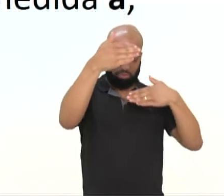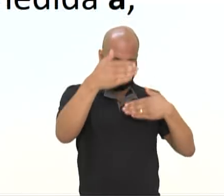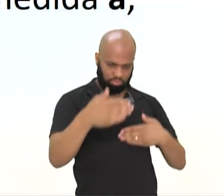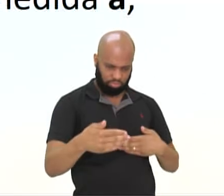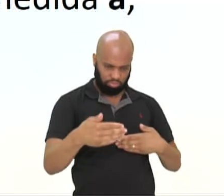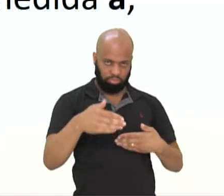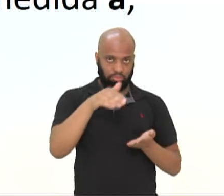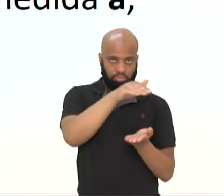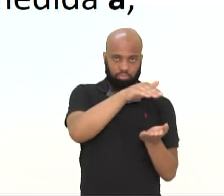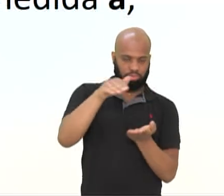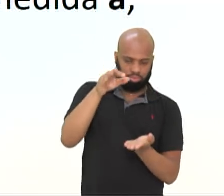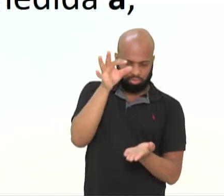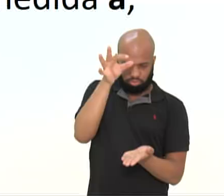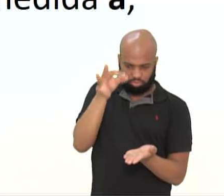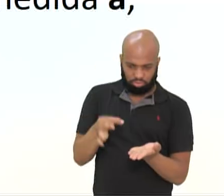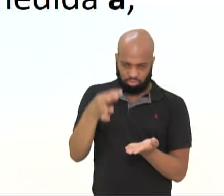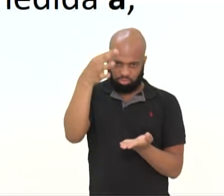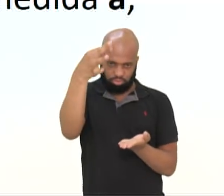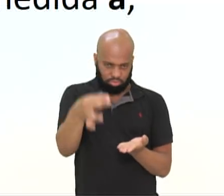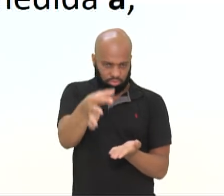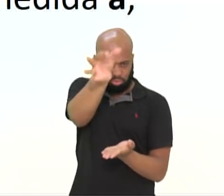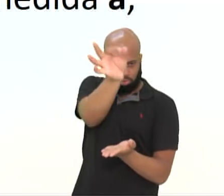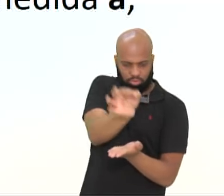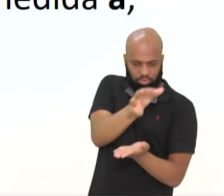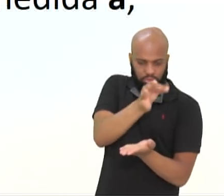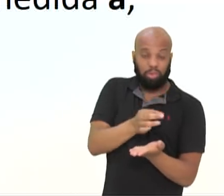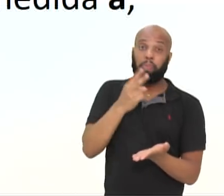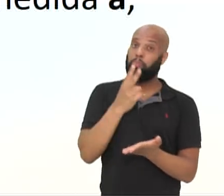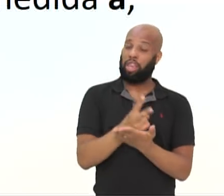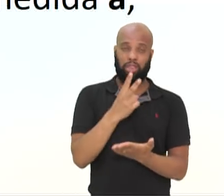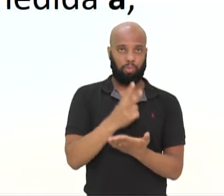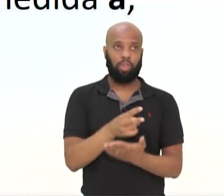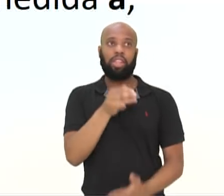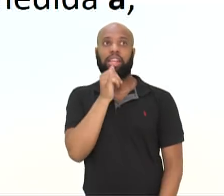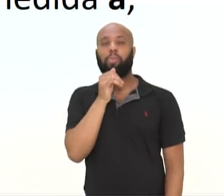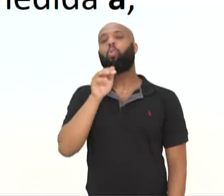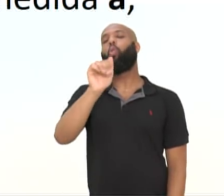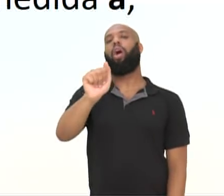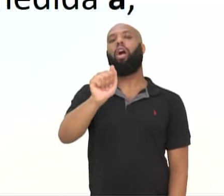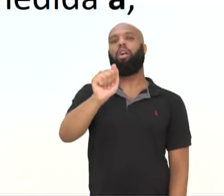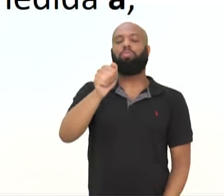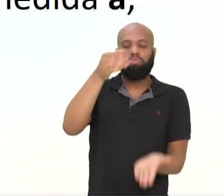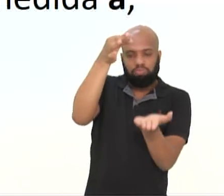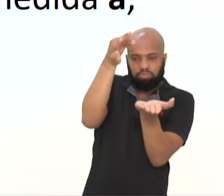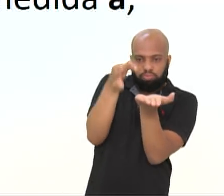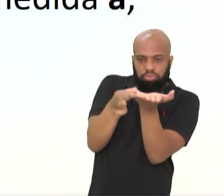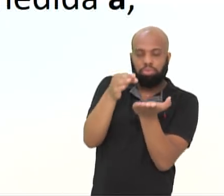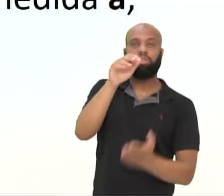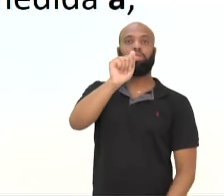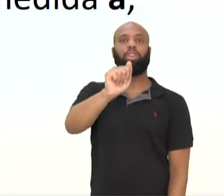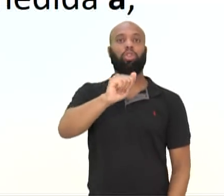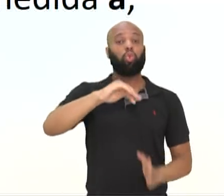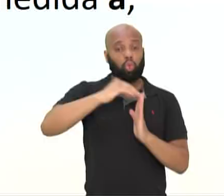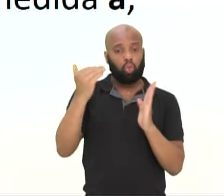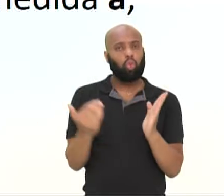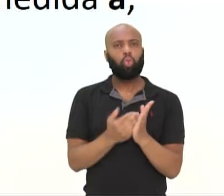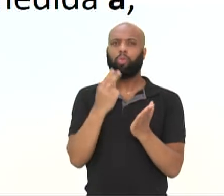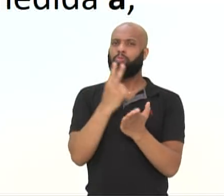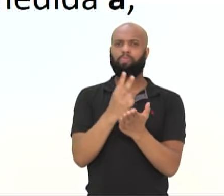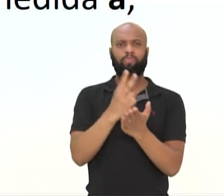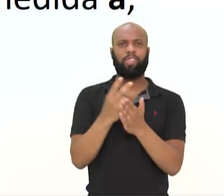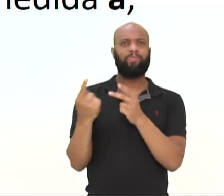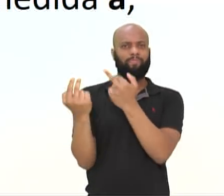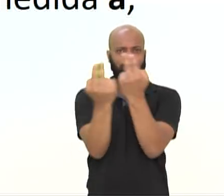E daí você tem o seguinte, imagine que a aresta desse cubo mede A. Então todas essas arestas vão medir A,